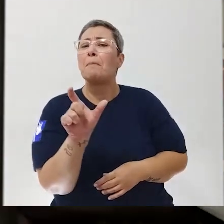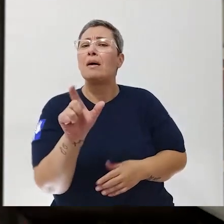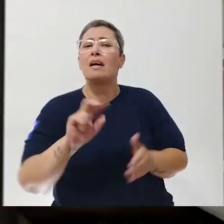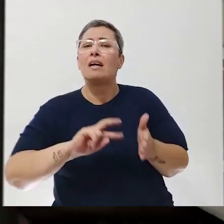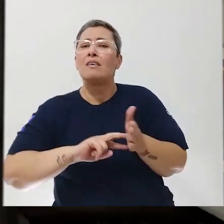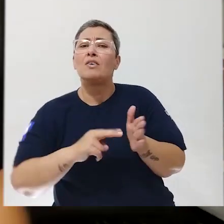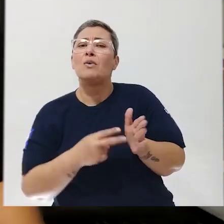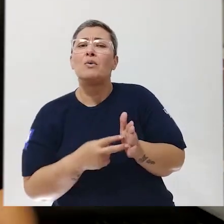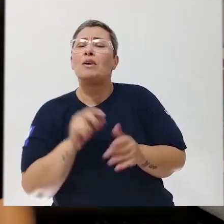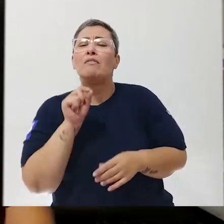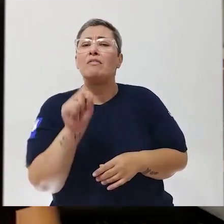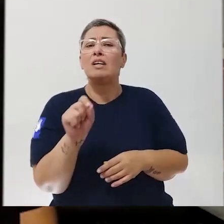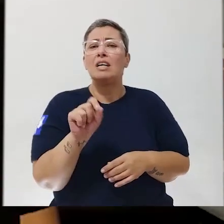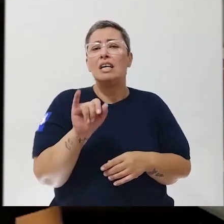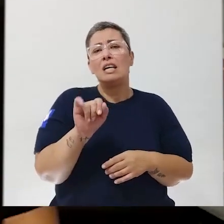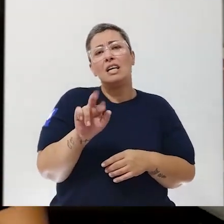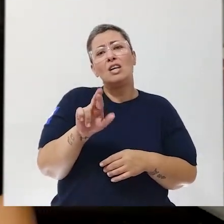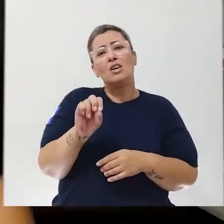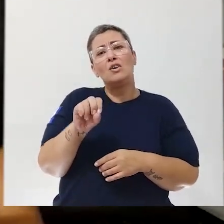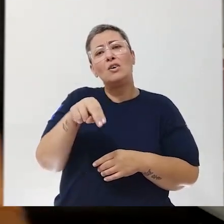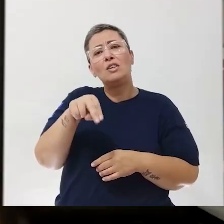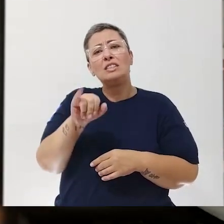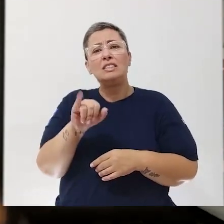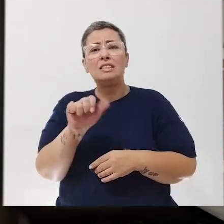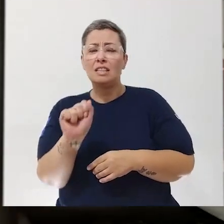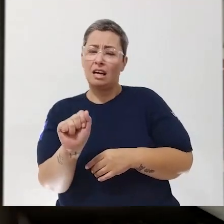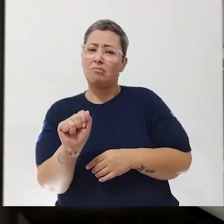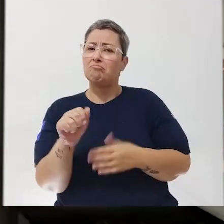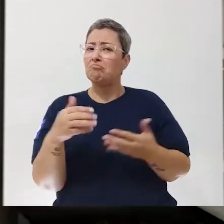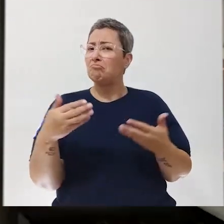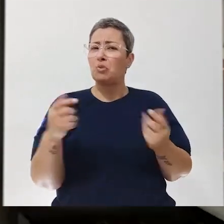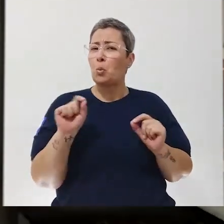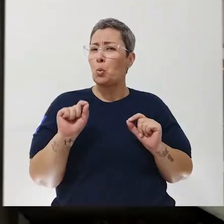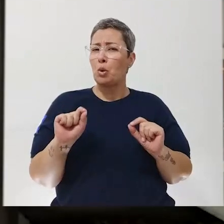palavra ironizar? Vem da palavra ironizar, da palavra ironia.